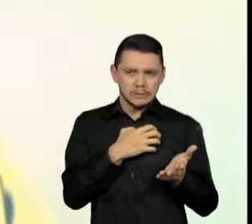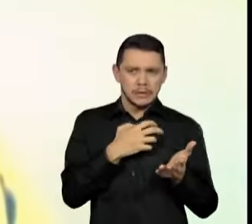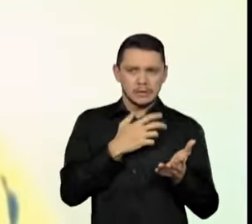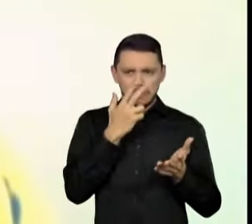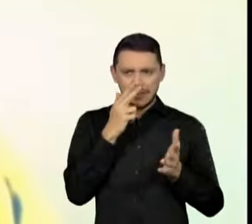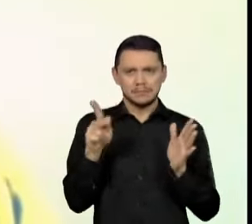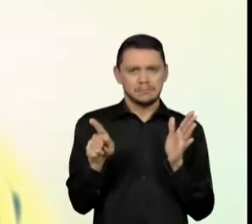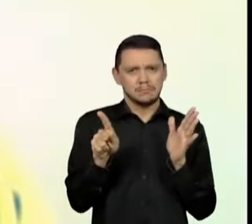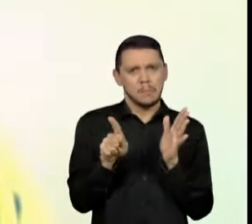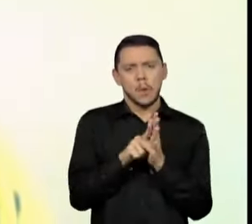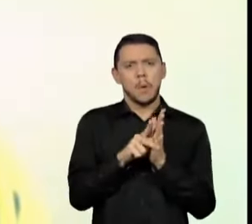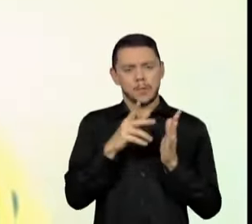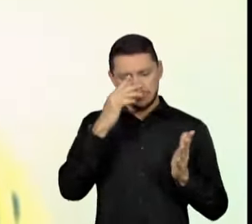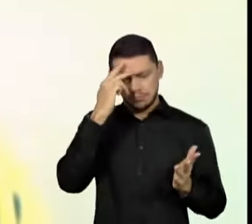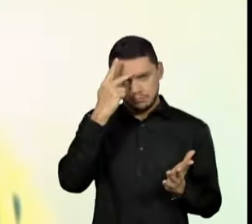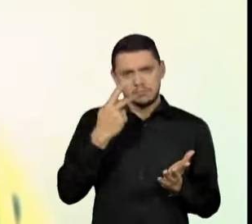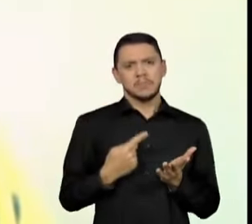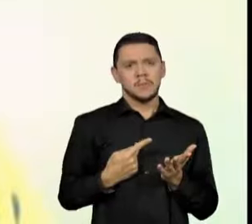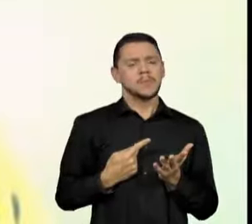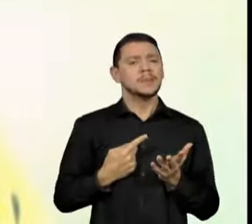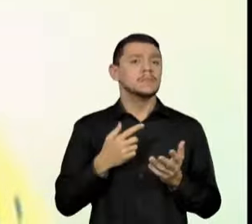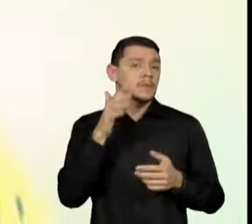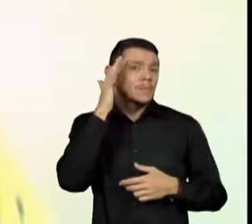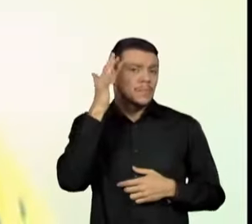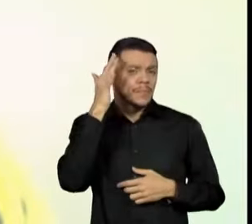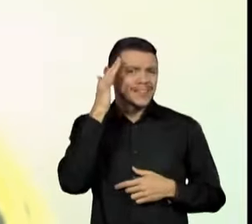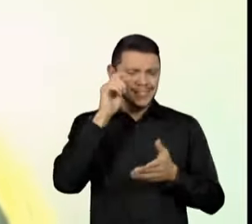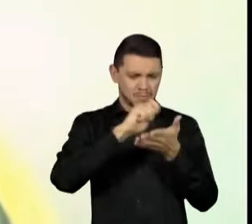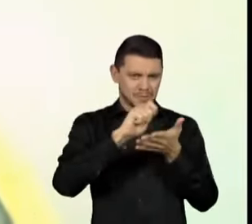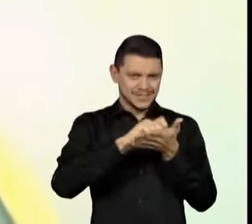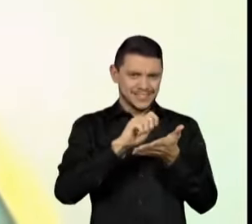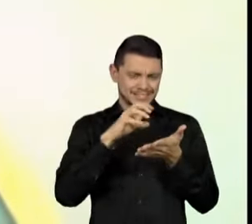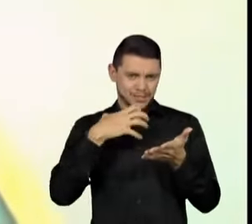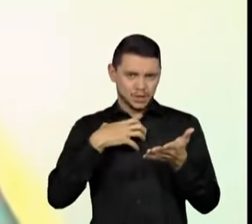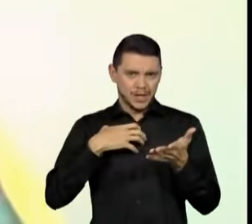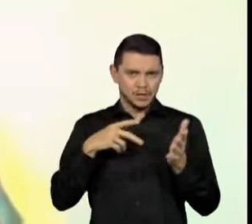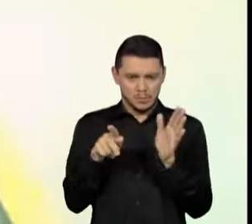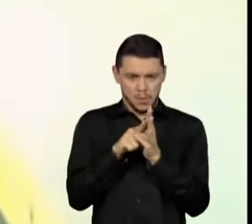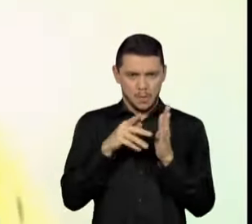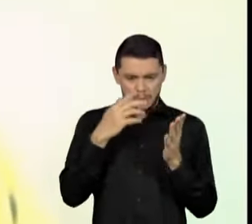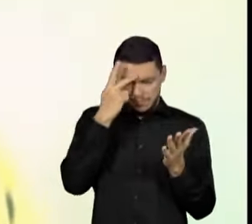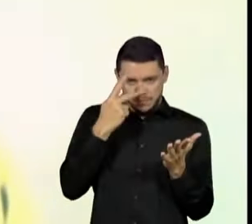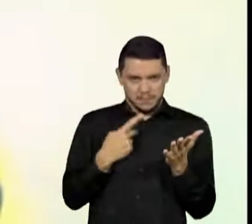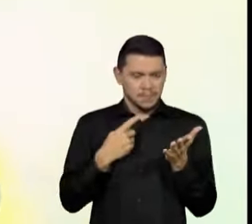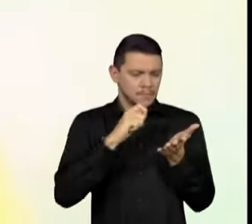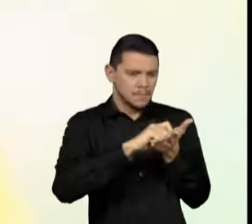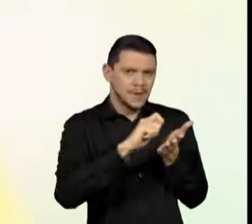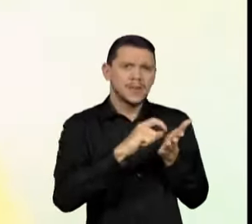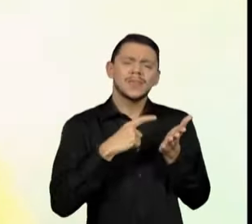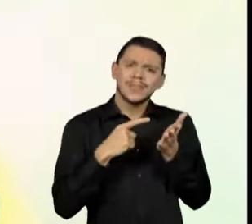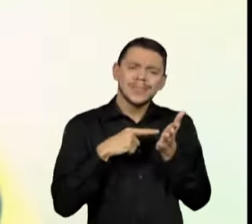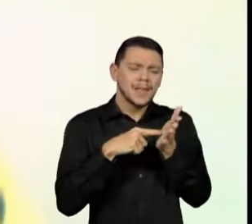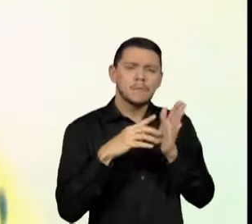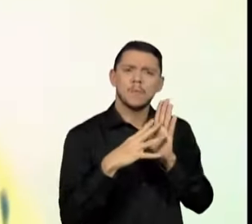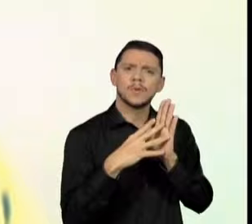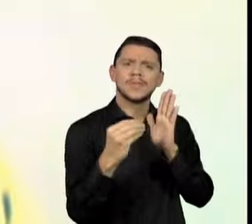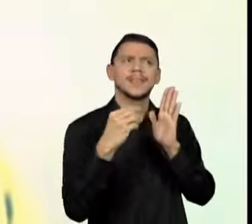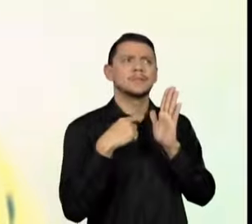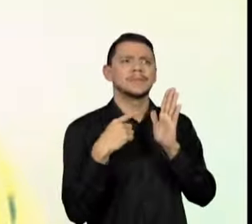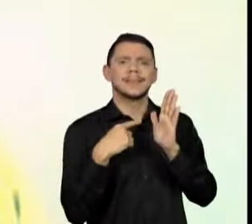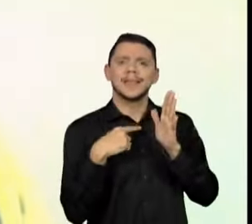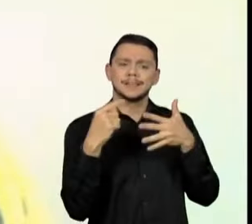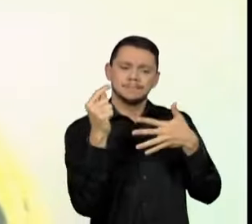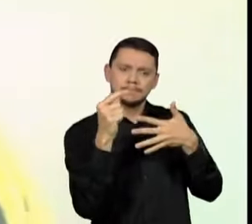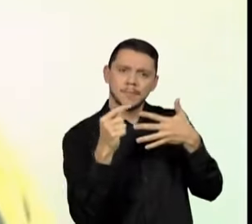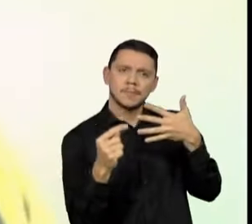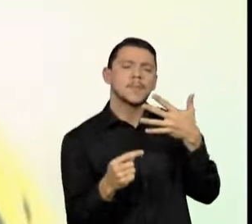escrita narcísica, ela tem como modelo, ela tem como parâmetro, ela tem como suporte para